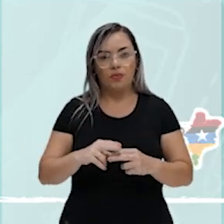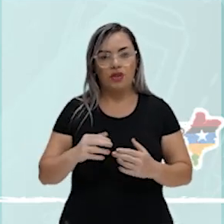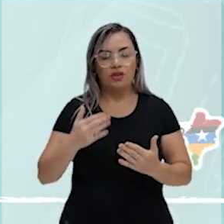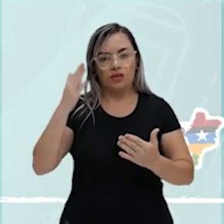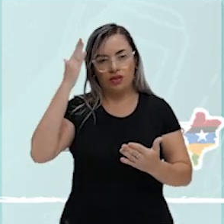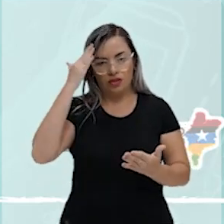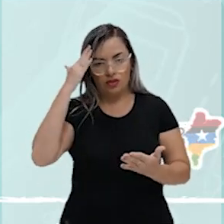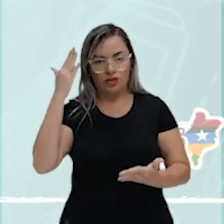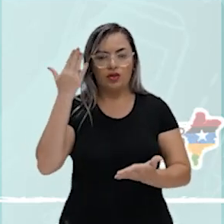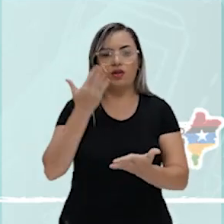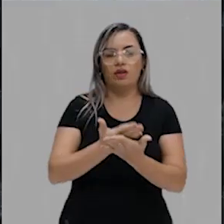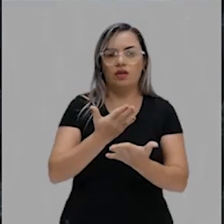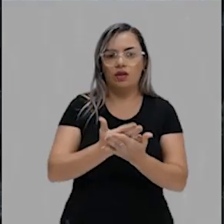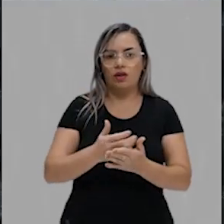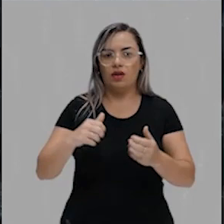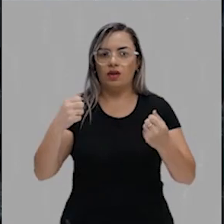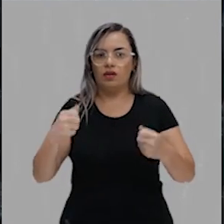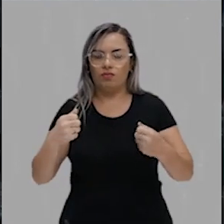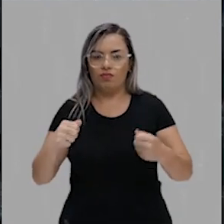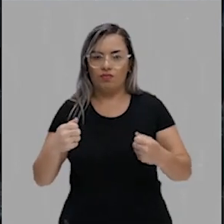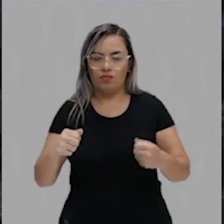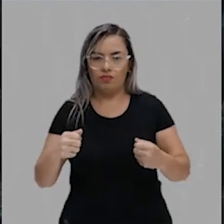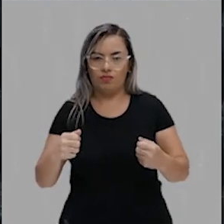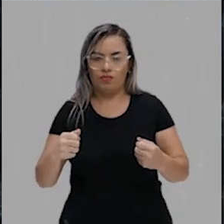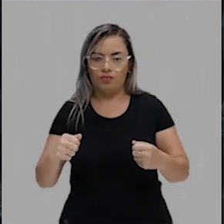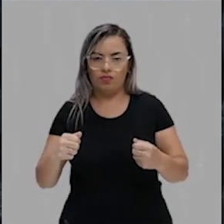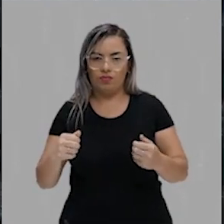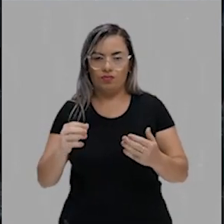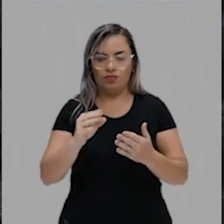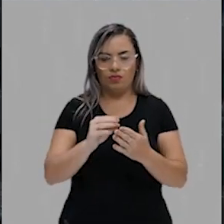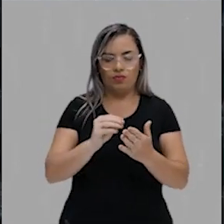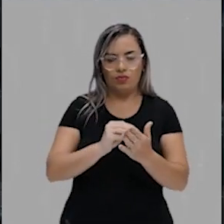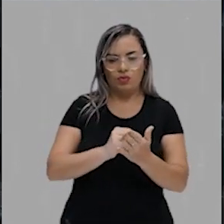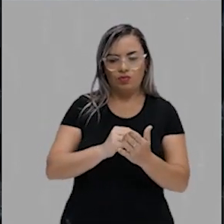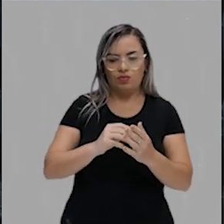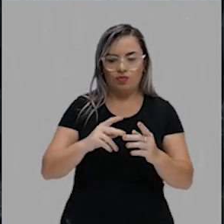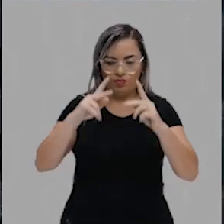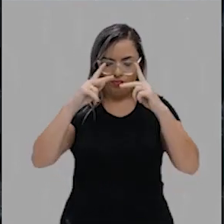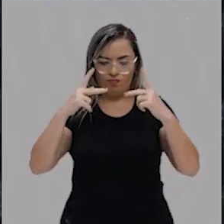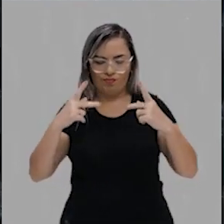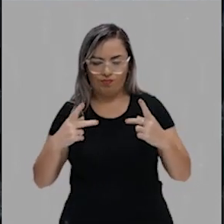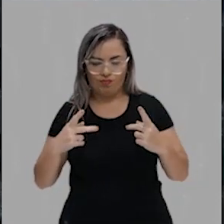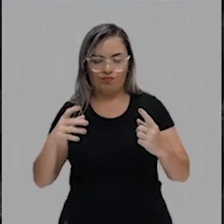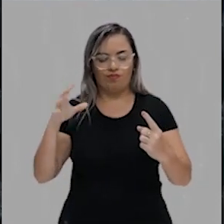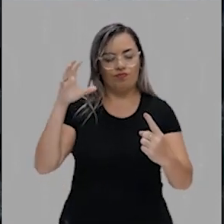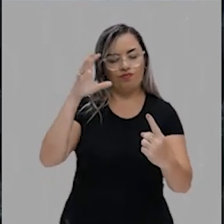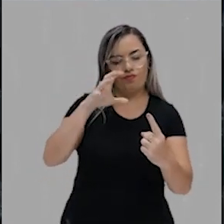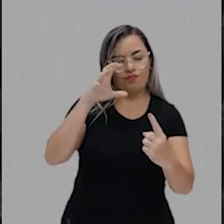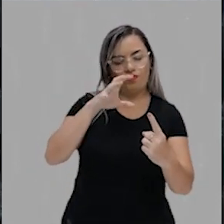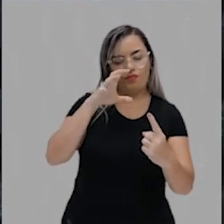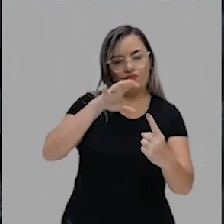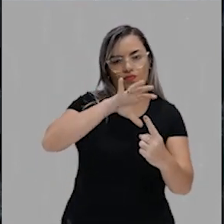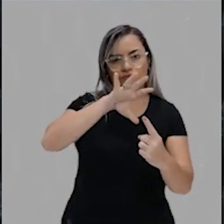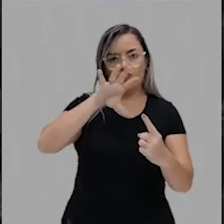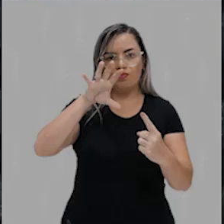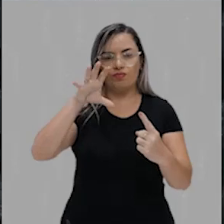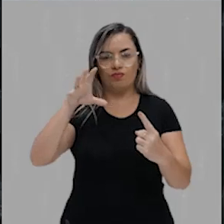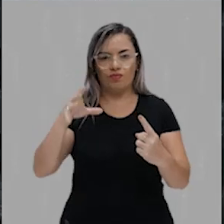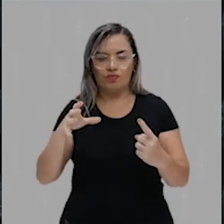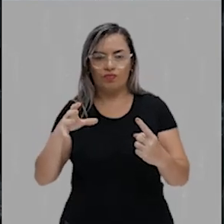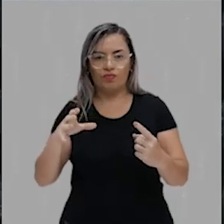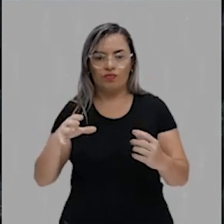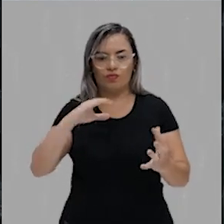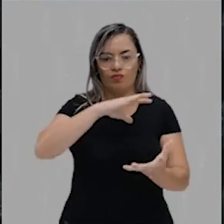gente precisa analisar as nossas atitudes para que a gente não libere muitos gases do efeito estufa, porque